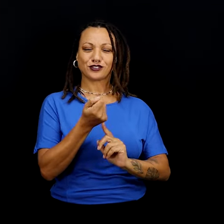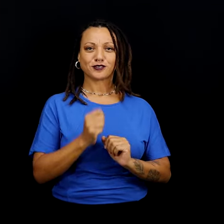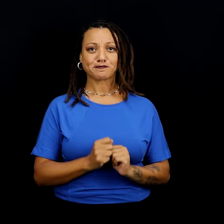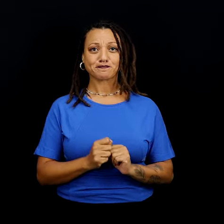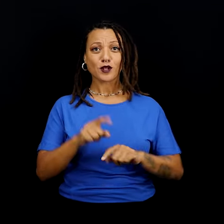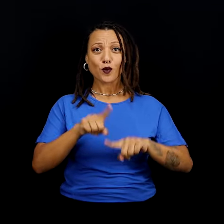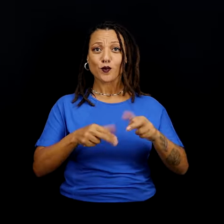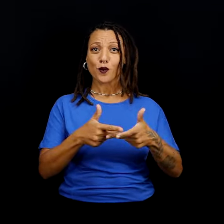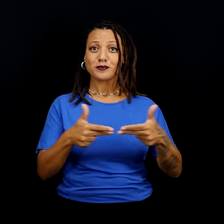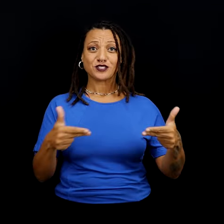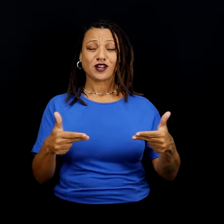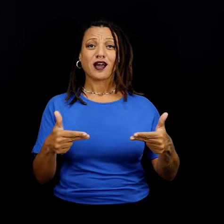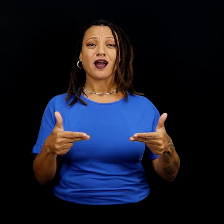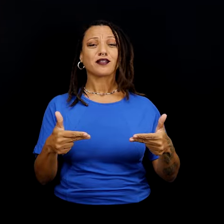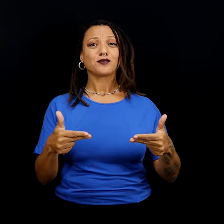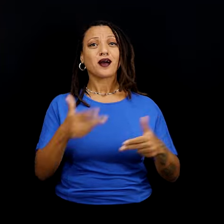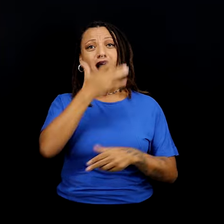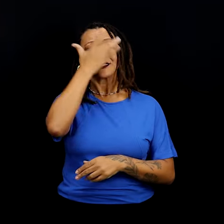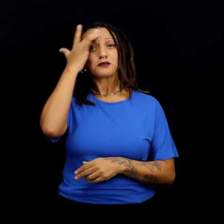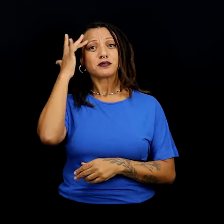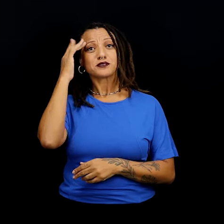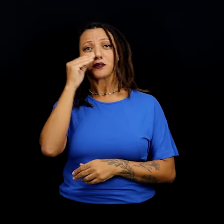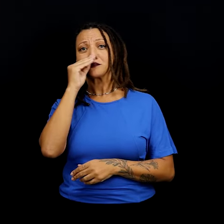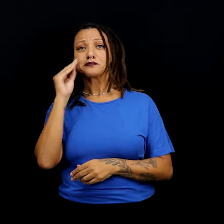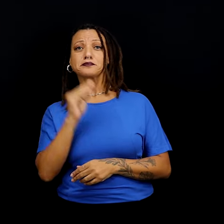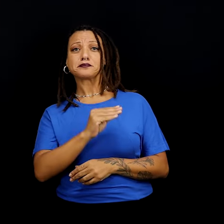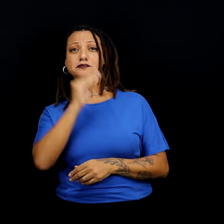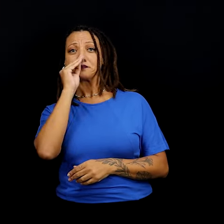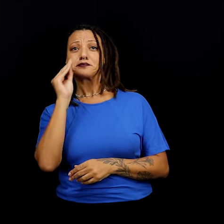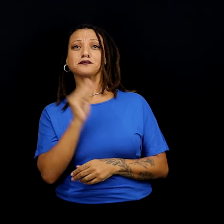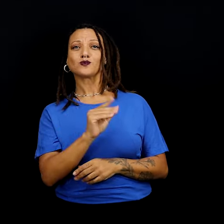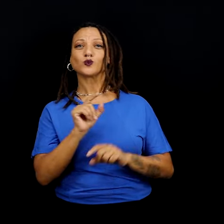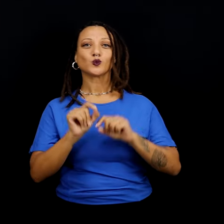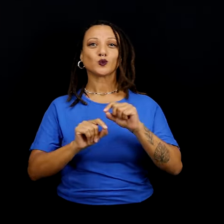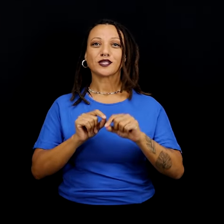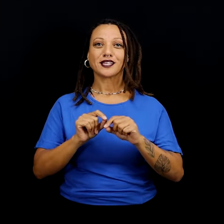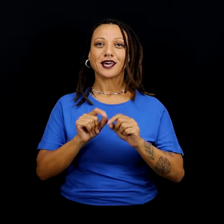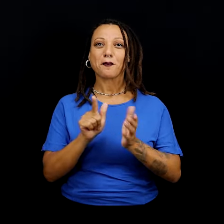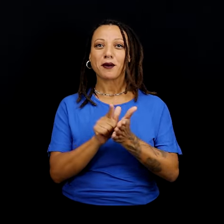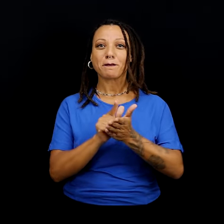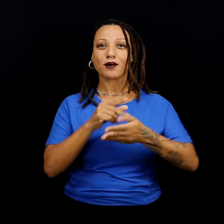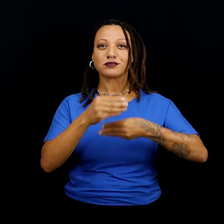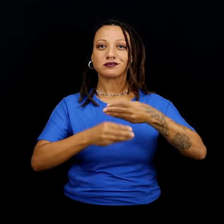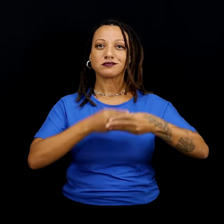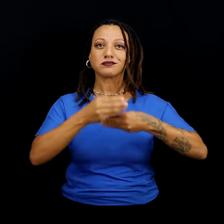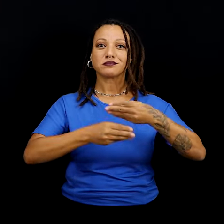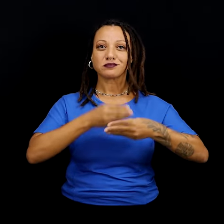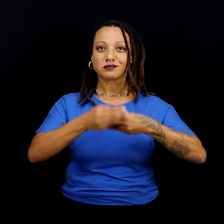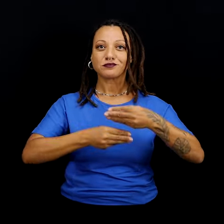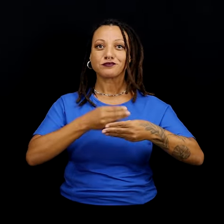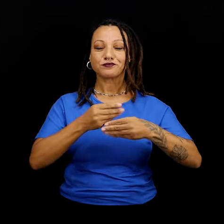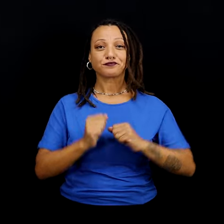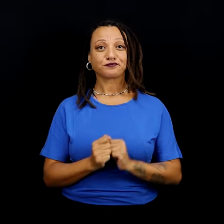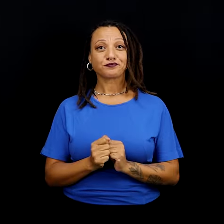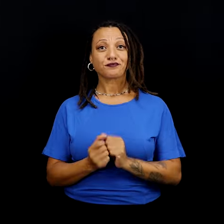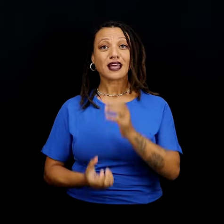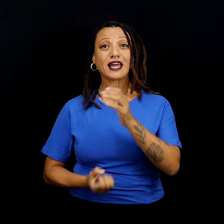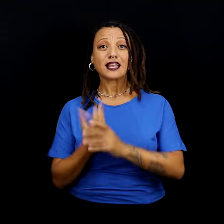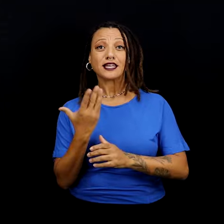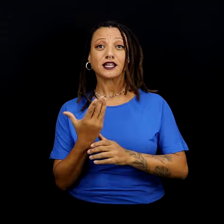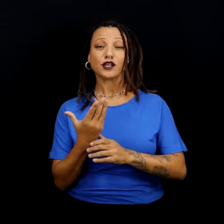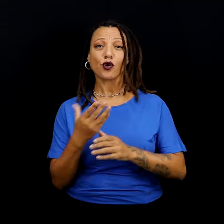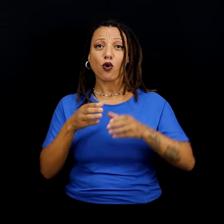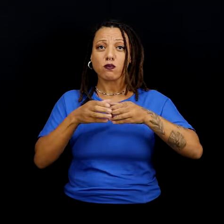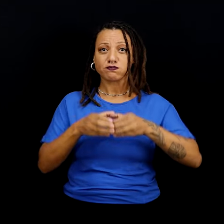estéticas, e que é um objeto completamente desprezado por todos, que é o rolo de papel higiênico. Então ele